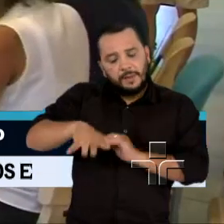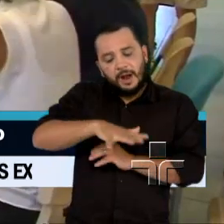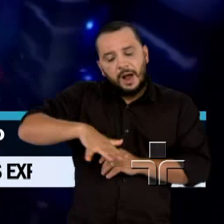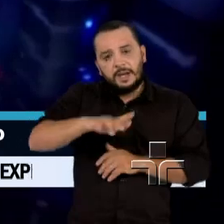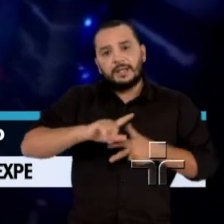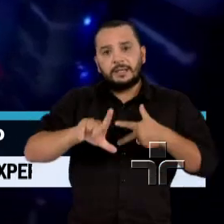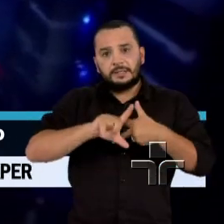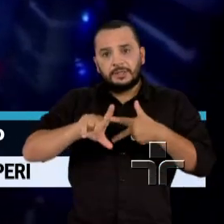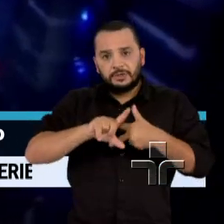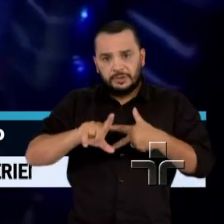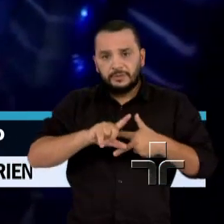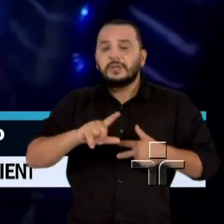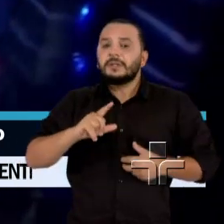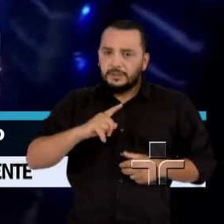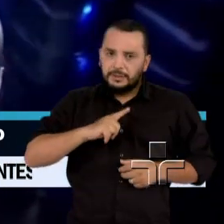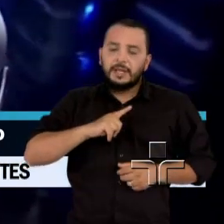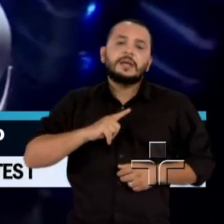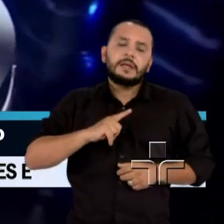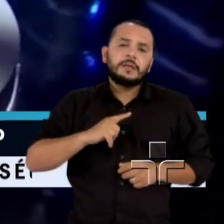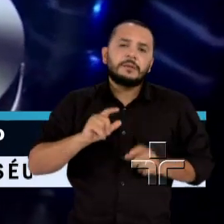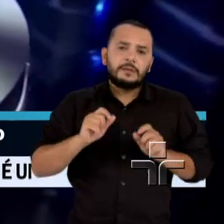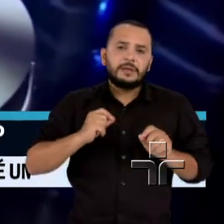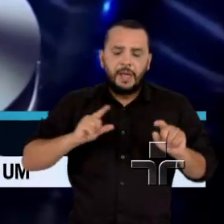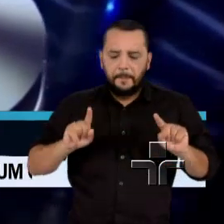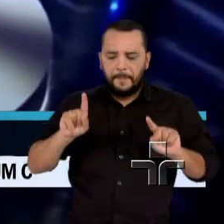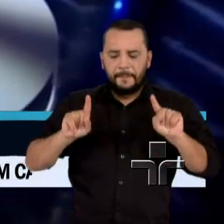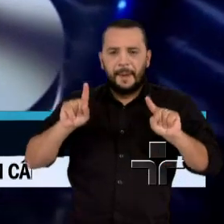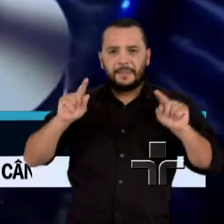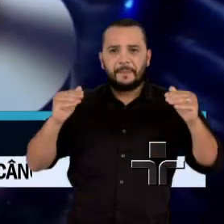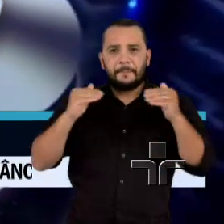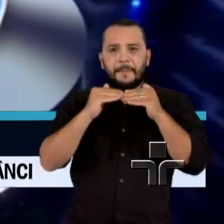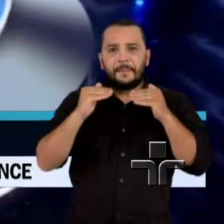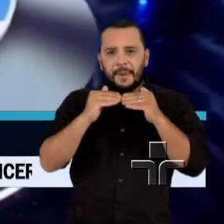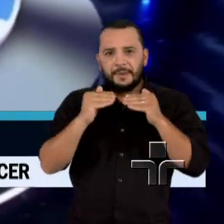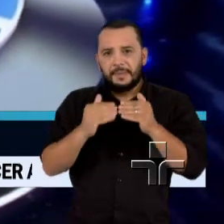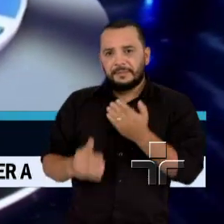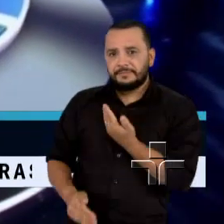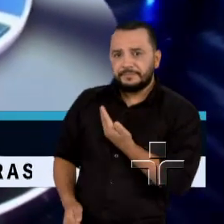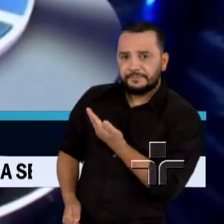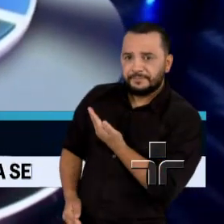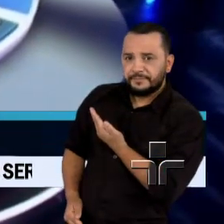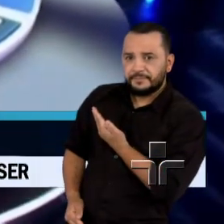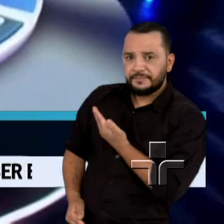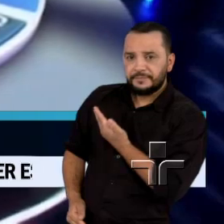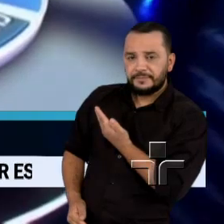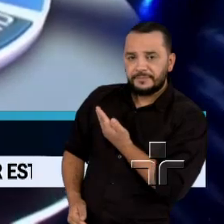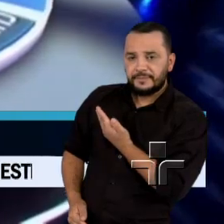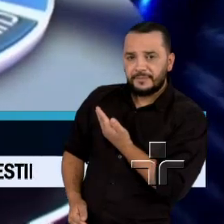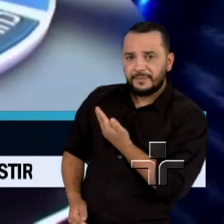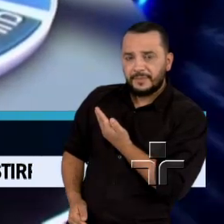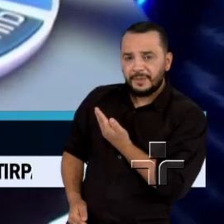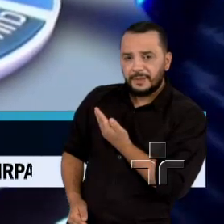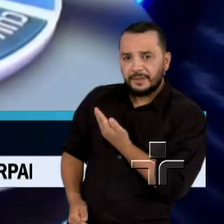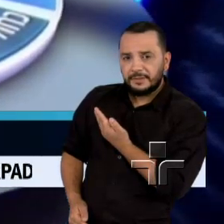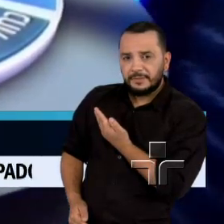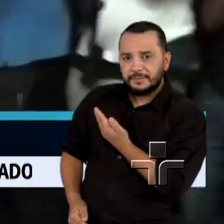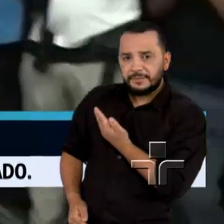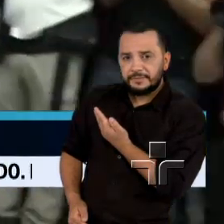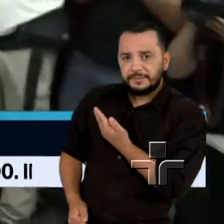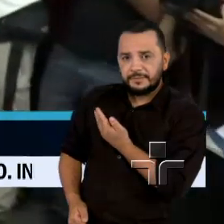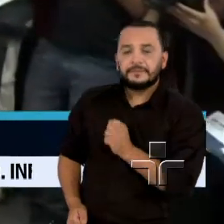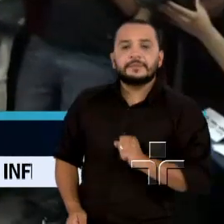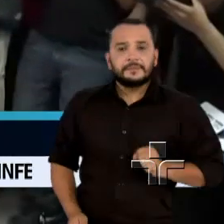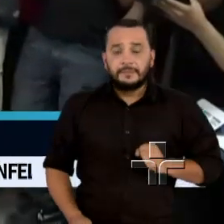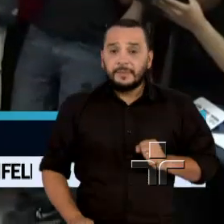As primeiras projeções indicam um empate técnico entre os conservadores do partido Likud e os centristas do azul e